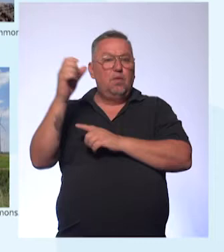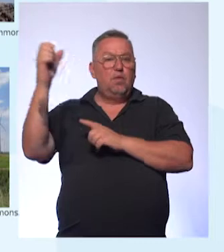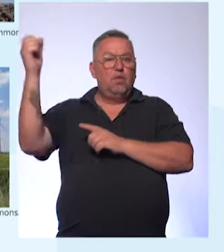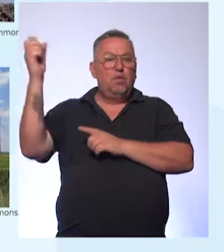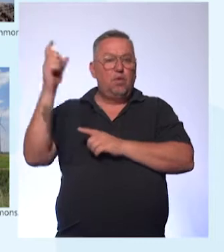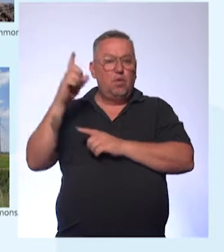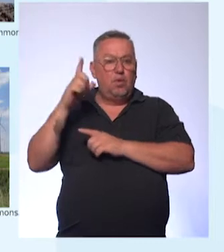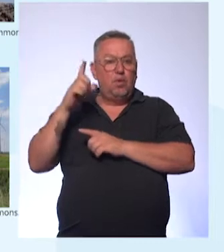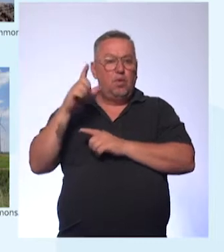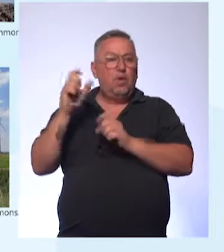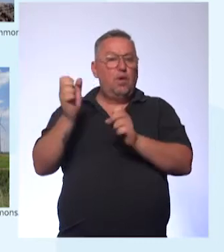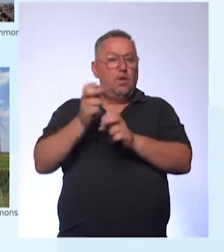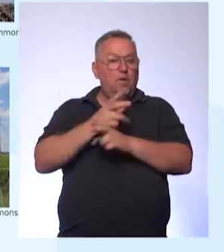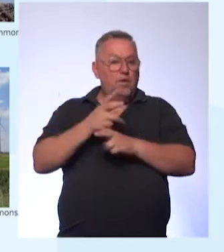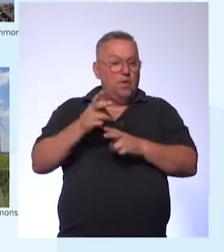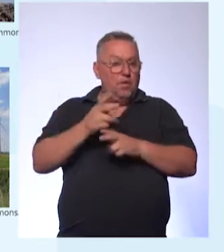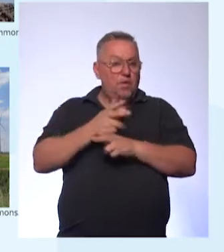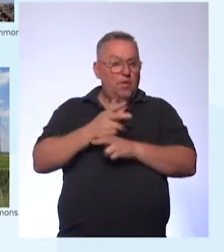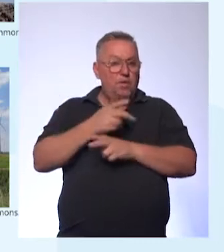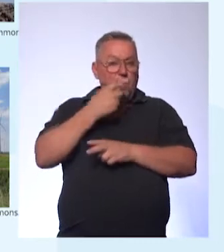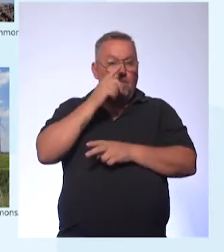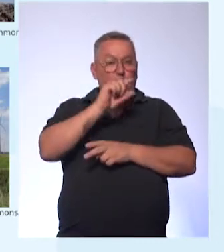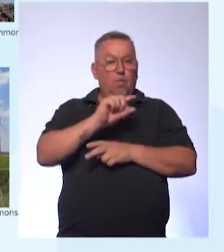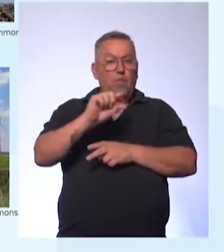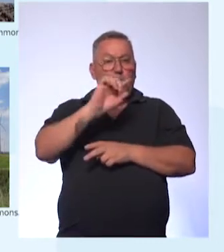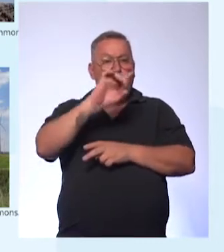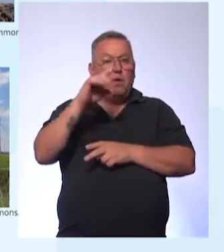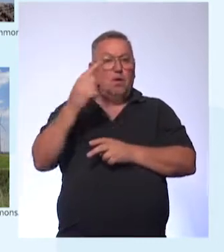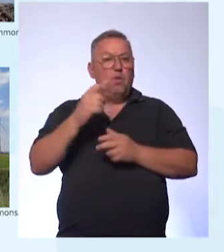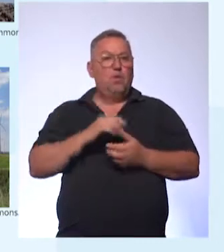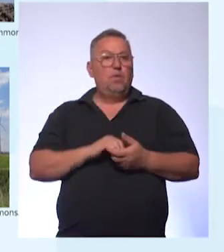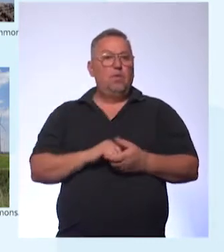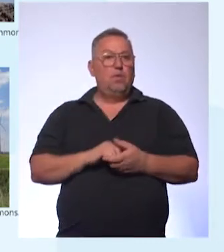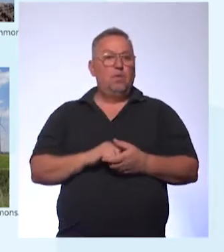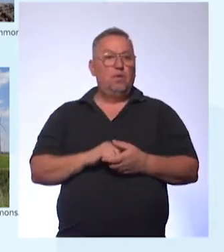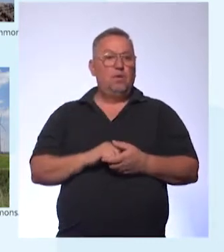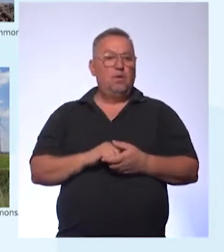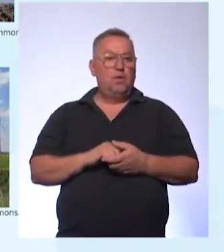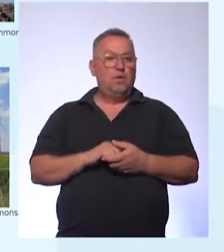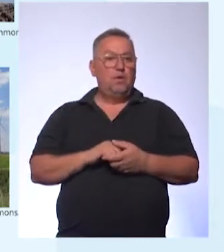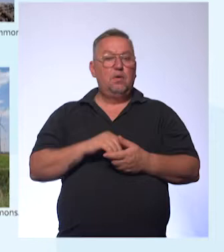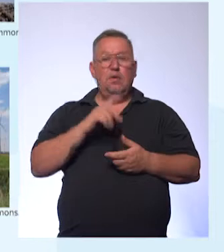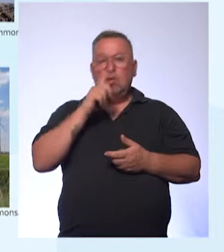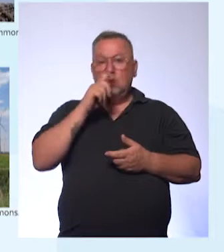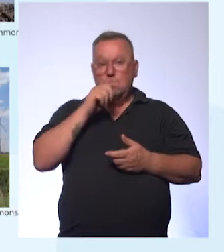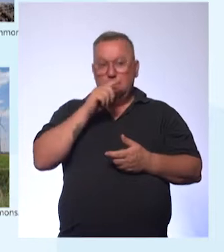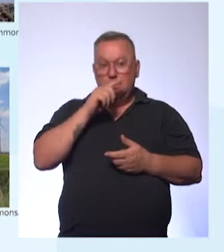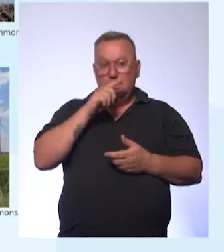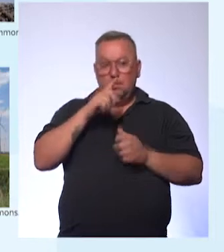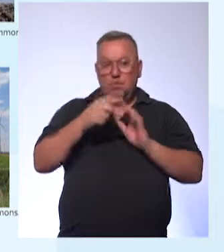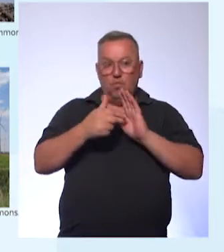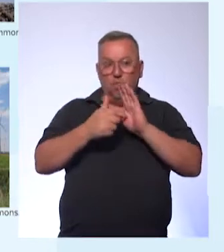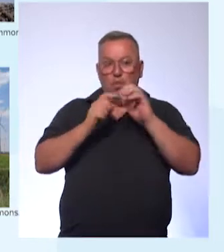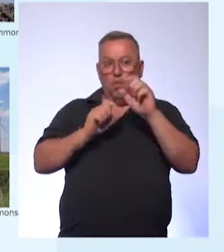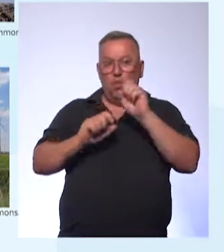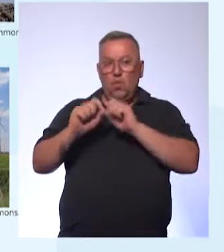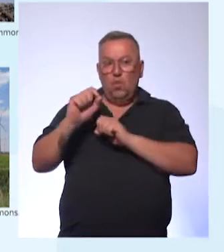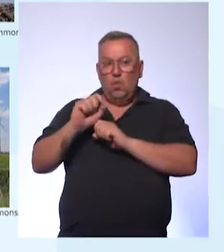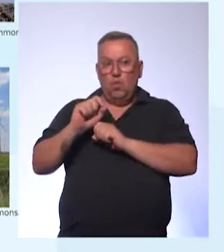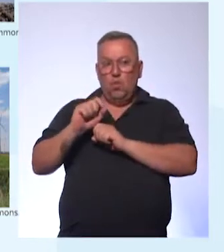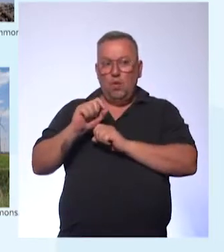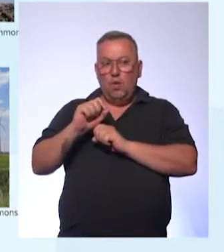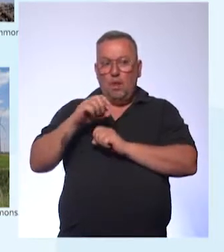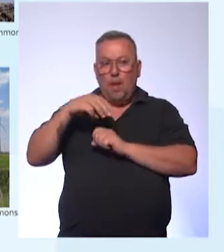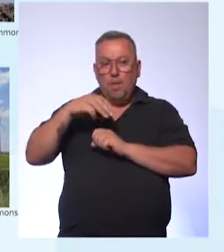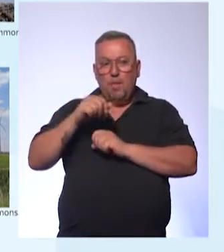fotovoltaica e a eólica. Eu vou falar um pouquinho de cada uma delas, tá bom? A hidráulica, aí, ó, no caso, aí está mostrando uma que é aquela da